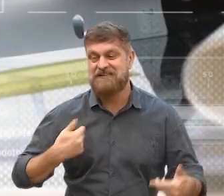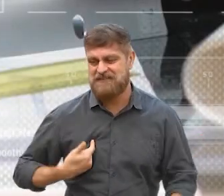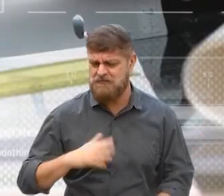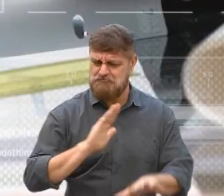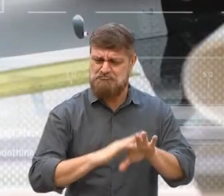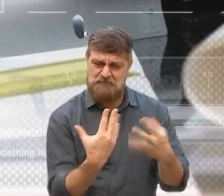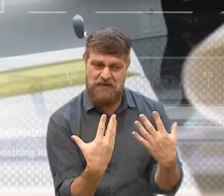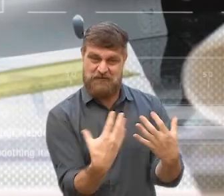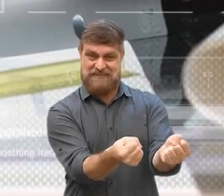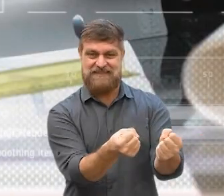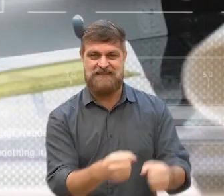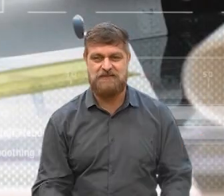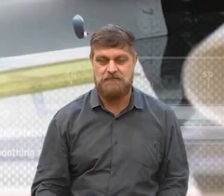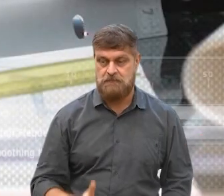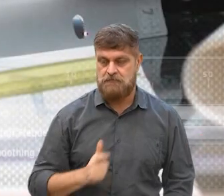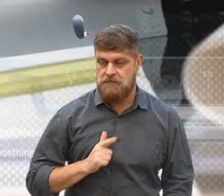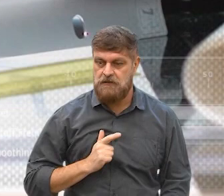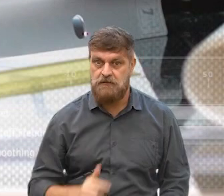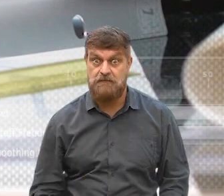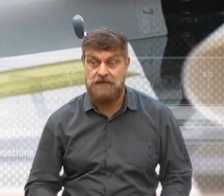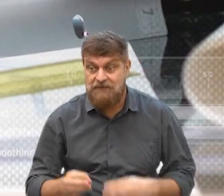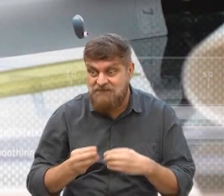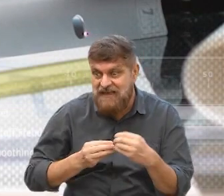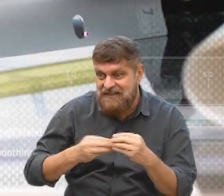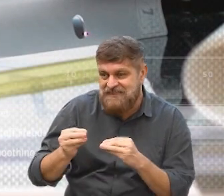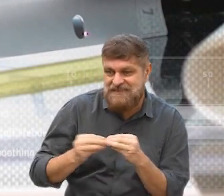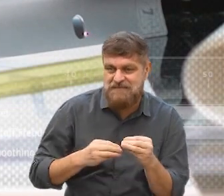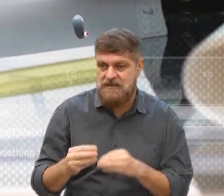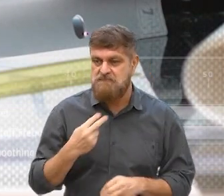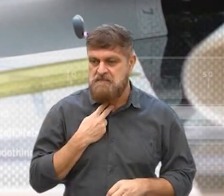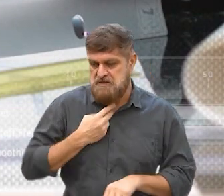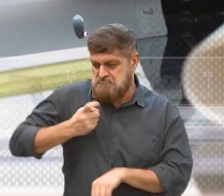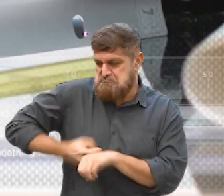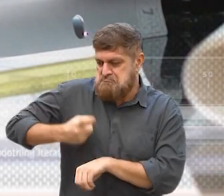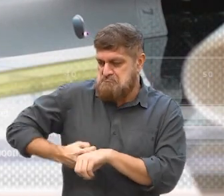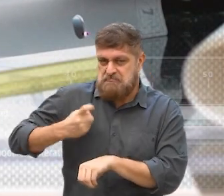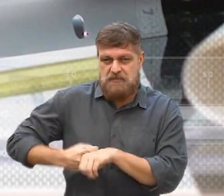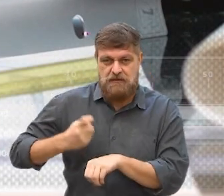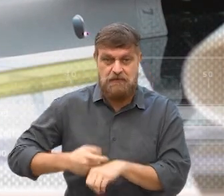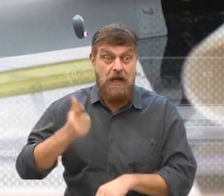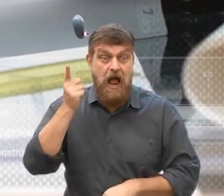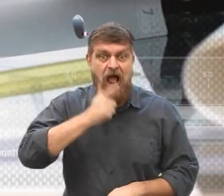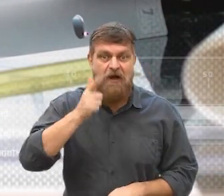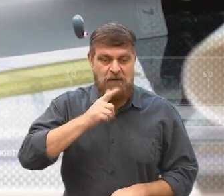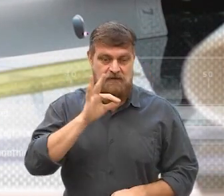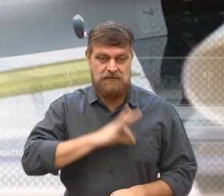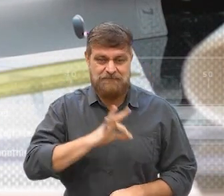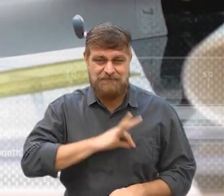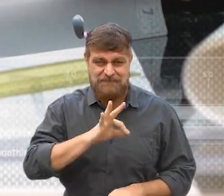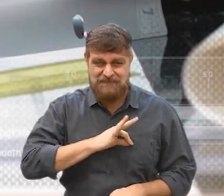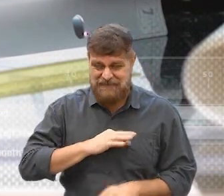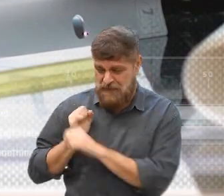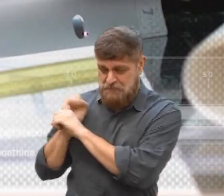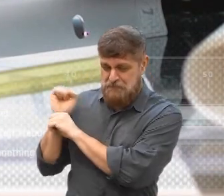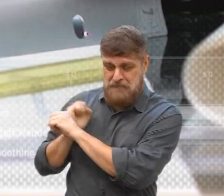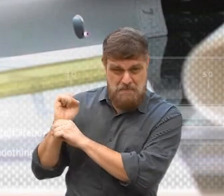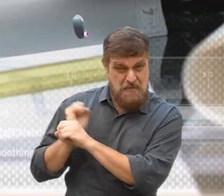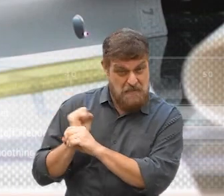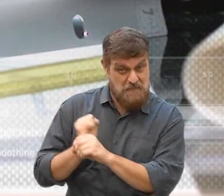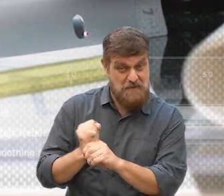não sentiu tanto. O que houve é que nesse momento muitos proprietários investidores,